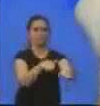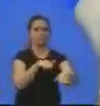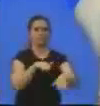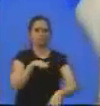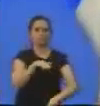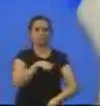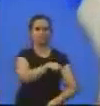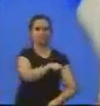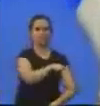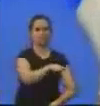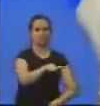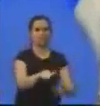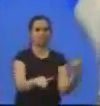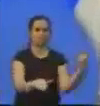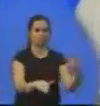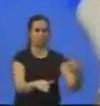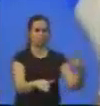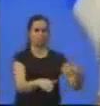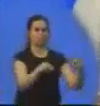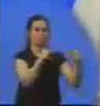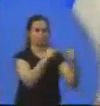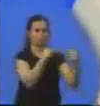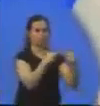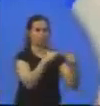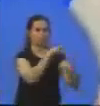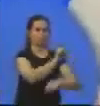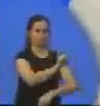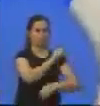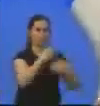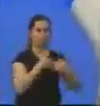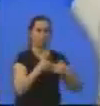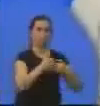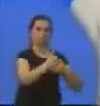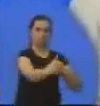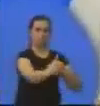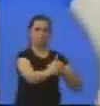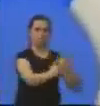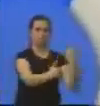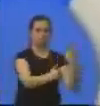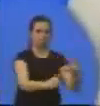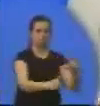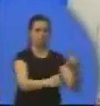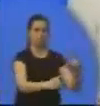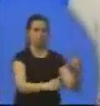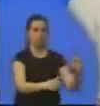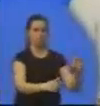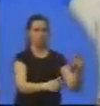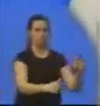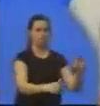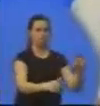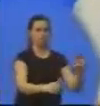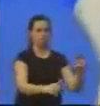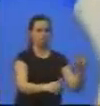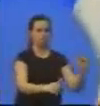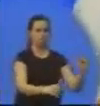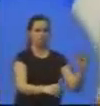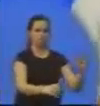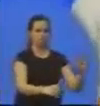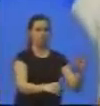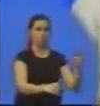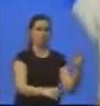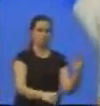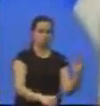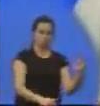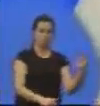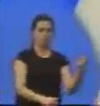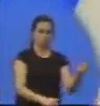derivada de segunda ordem do espaço, de S. Derivando de novo, então, encontramos a aceleração igual a 6t